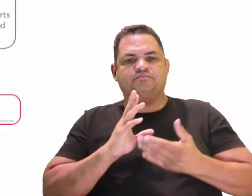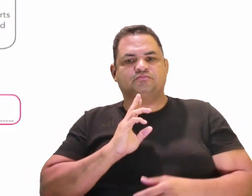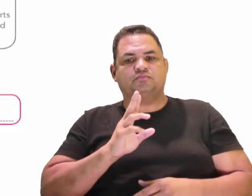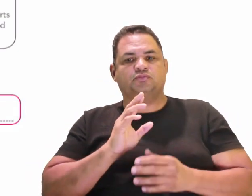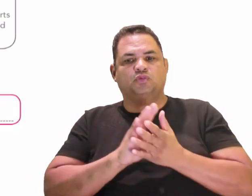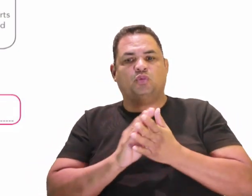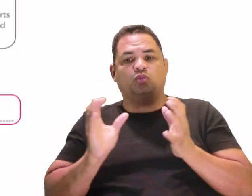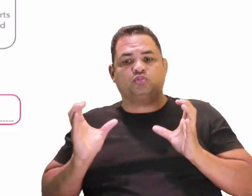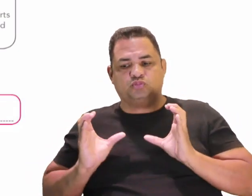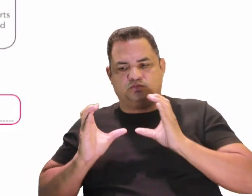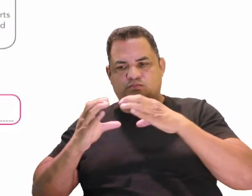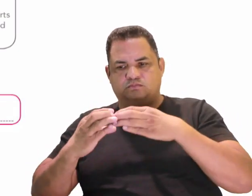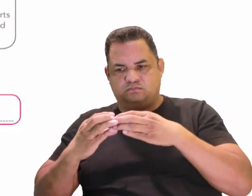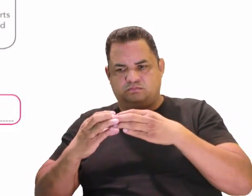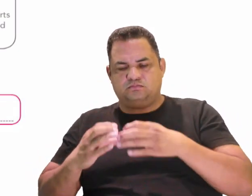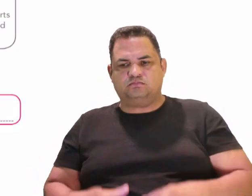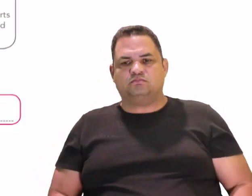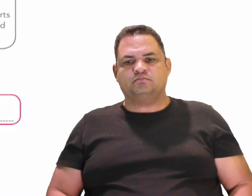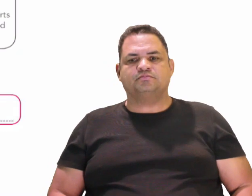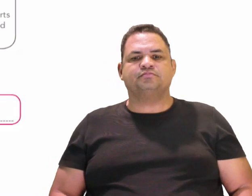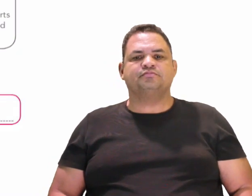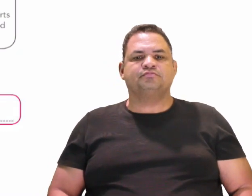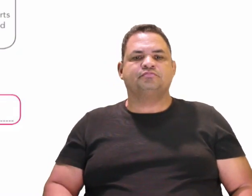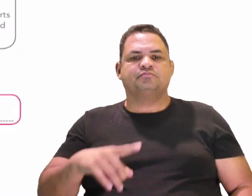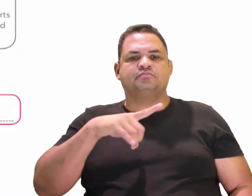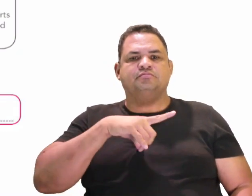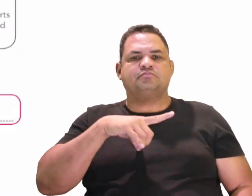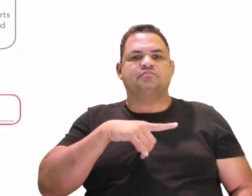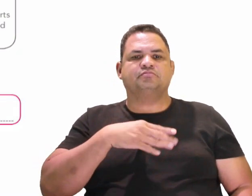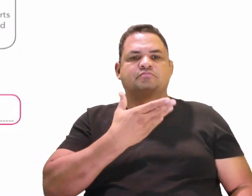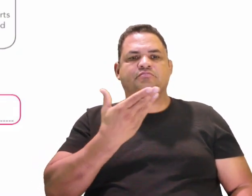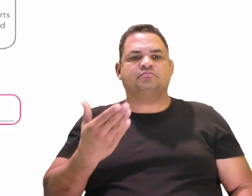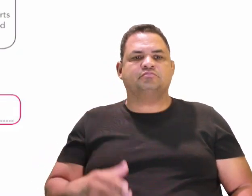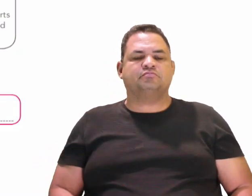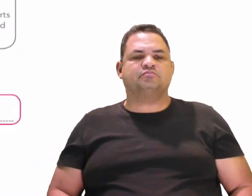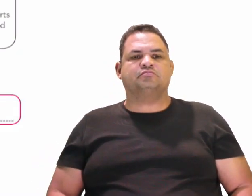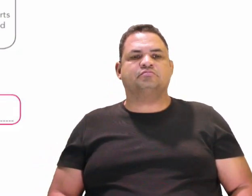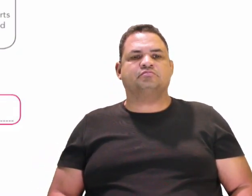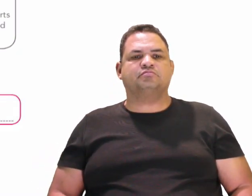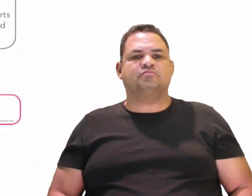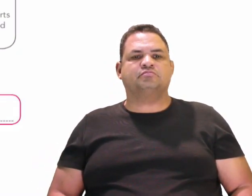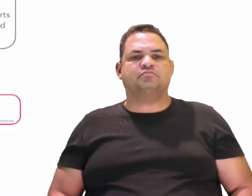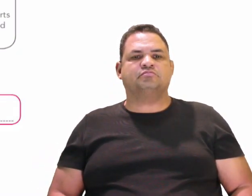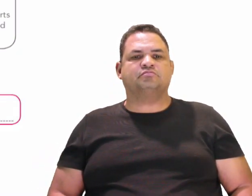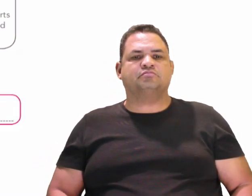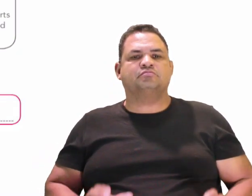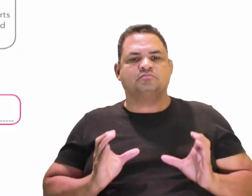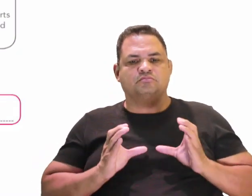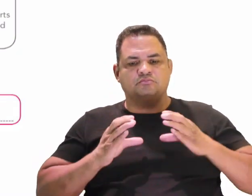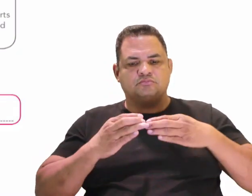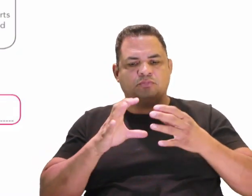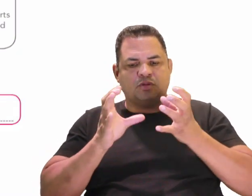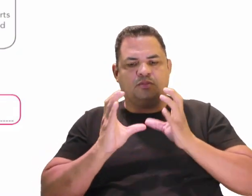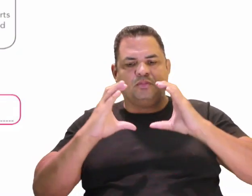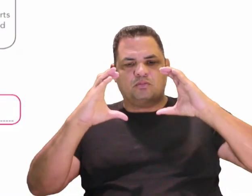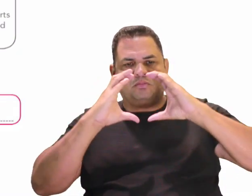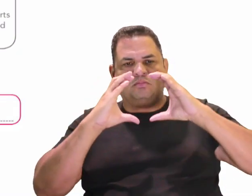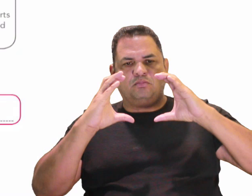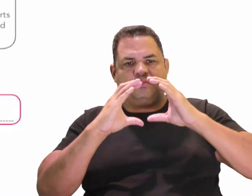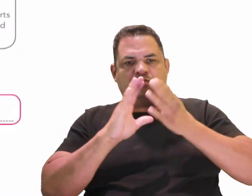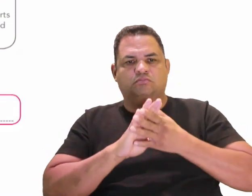time, team sports. Então temos aqui play soccer, envolve time, envolve bola,